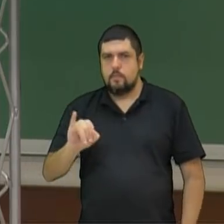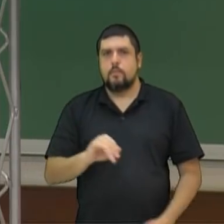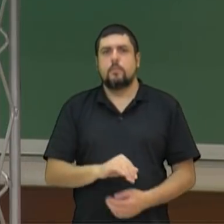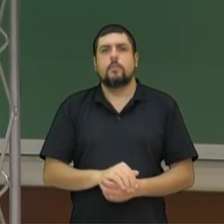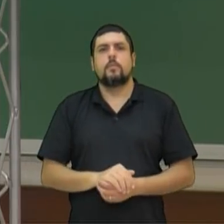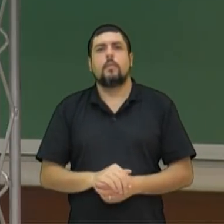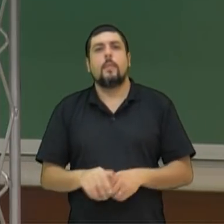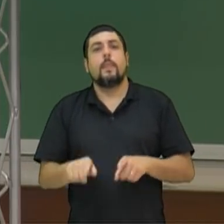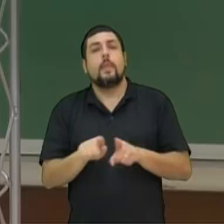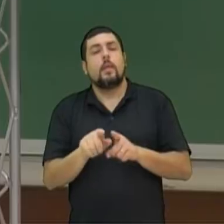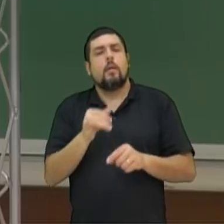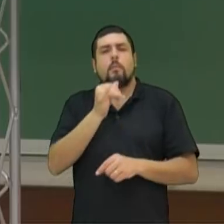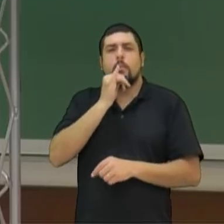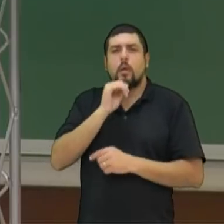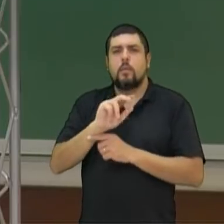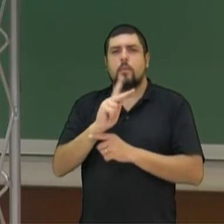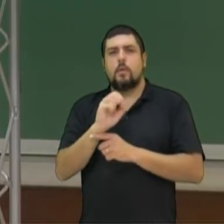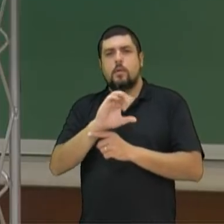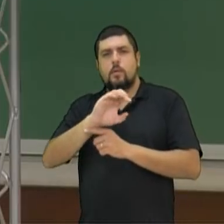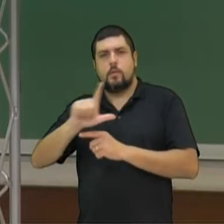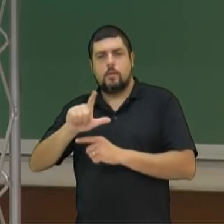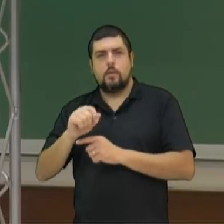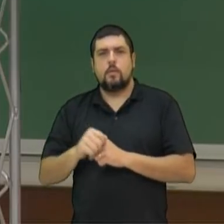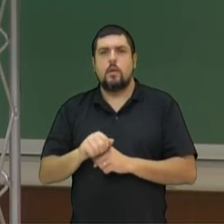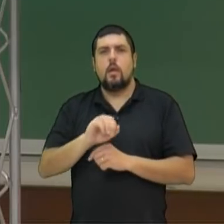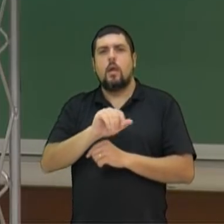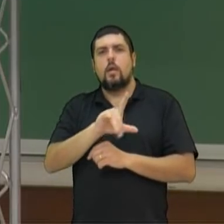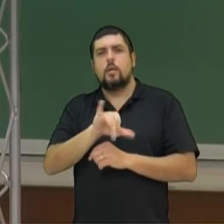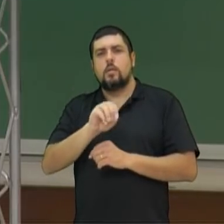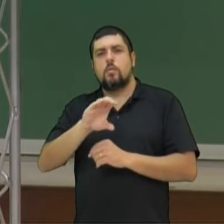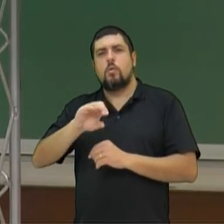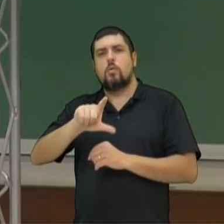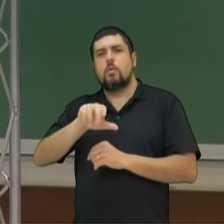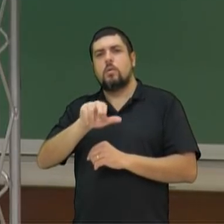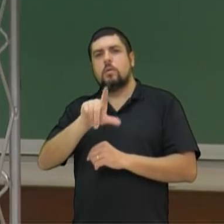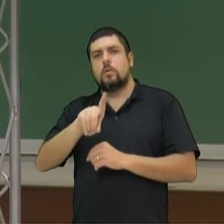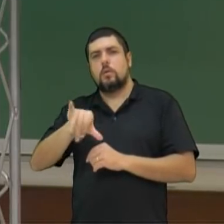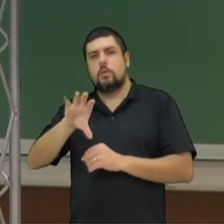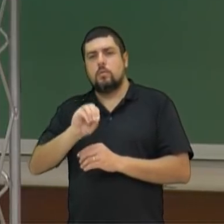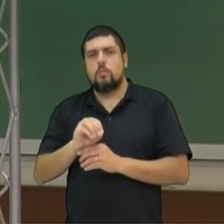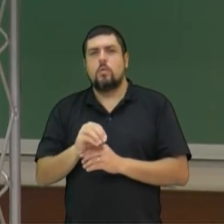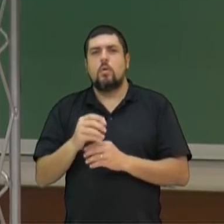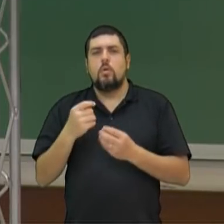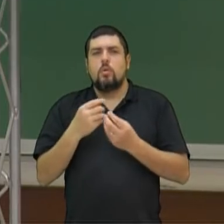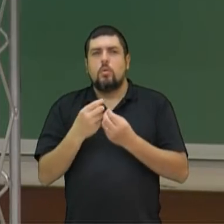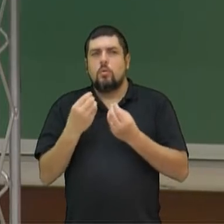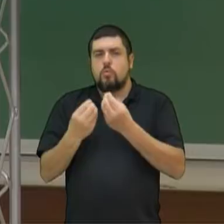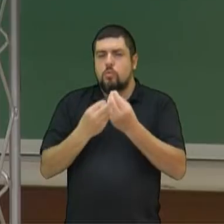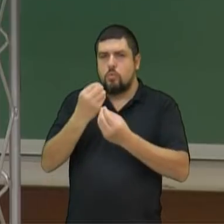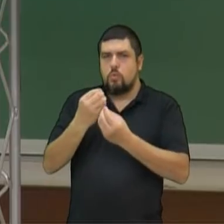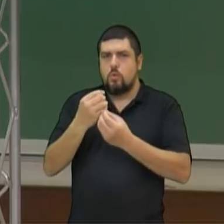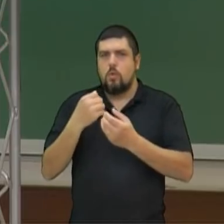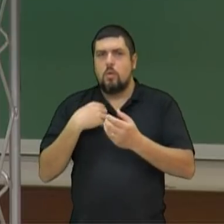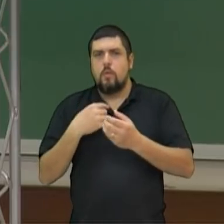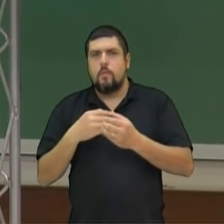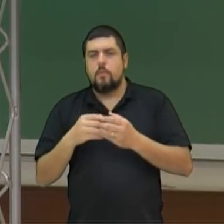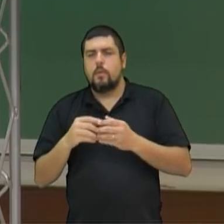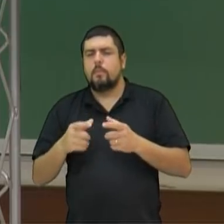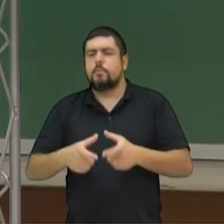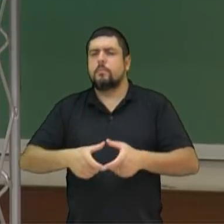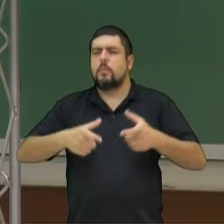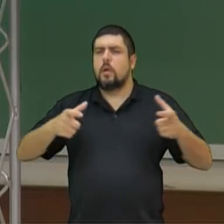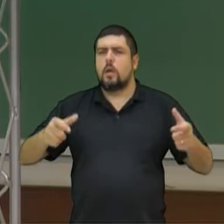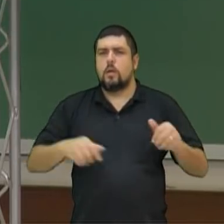Por exemplo, HCl, ácido clorídrico. Oxiácidos com oxigênio, a maioria dos ácidos. Como exemplo